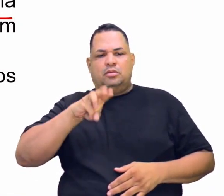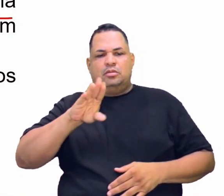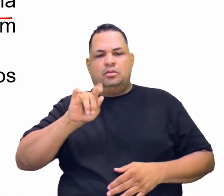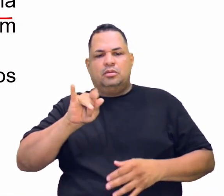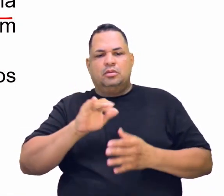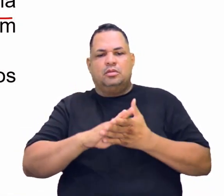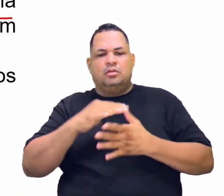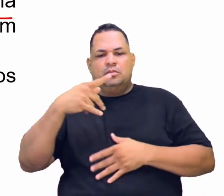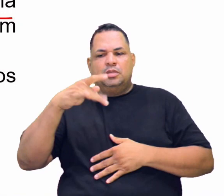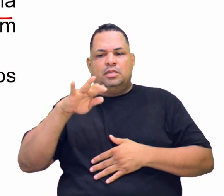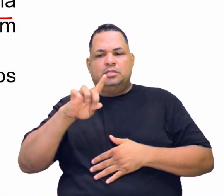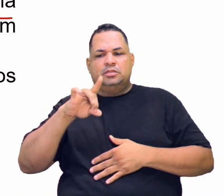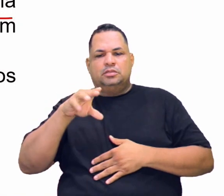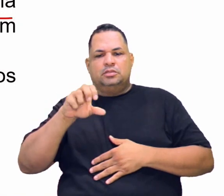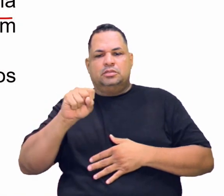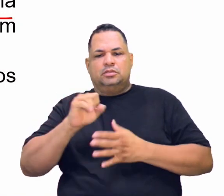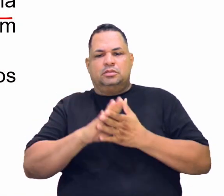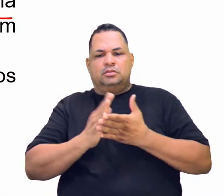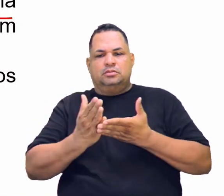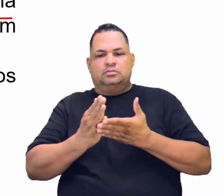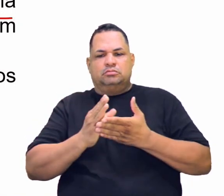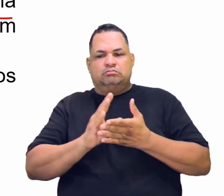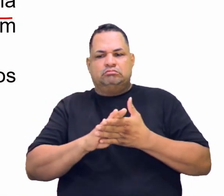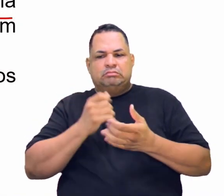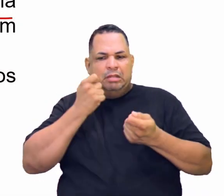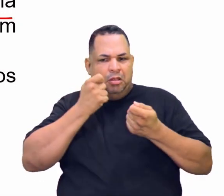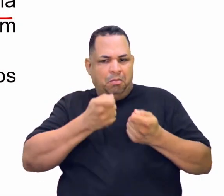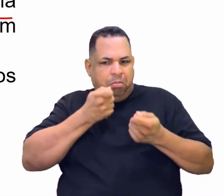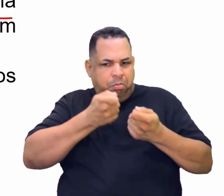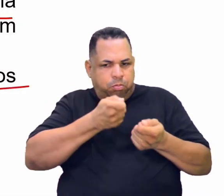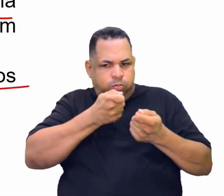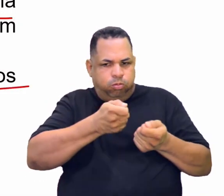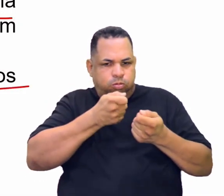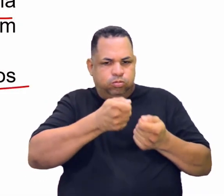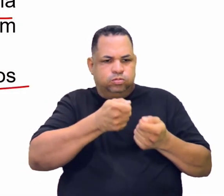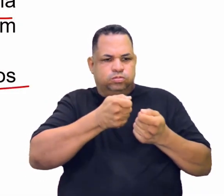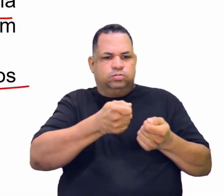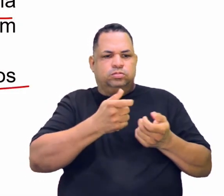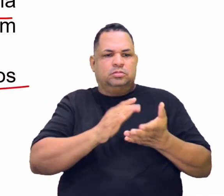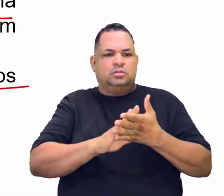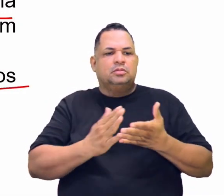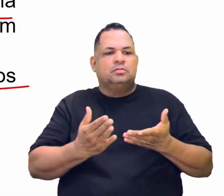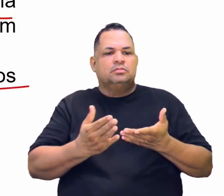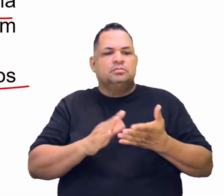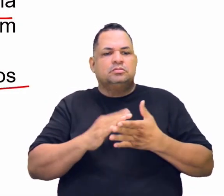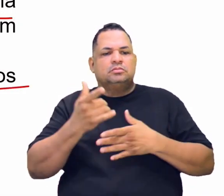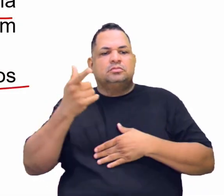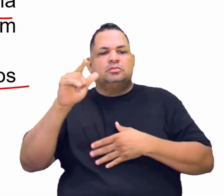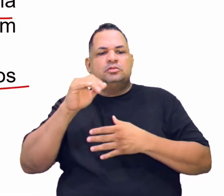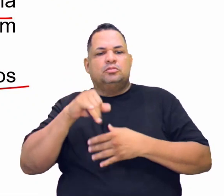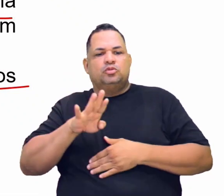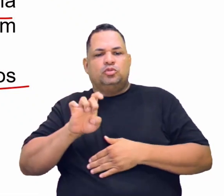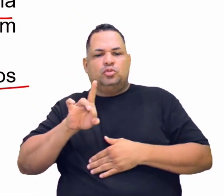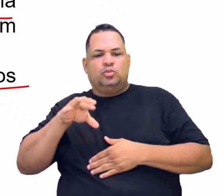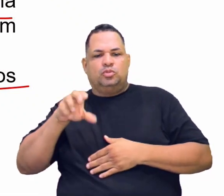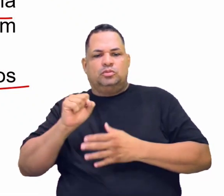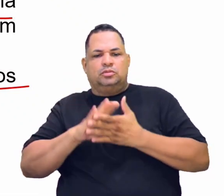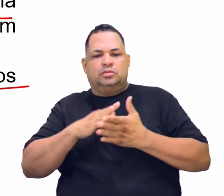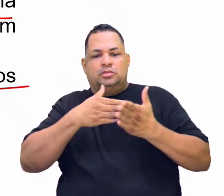tribo Parintitins, eles foram perseguidos pelos